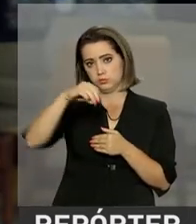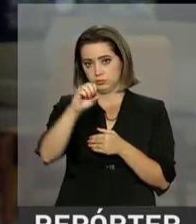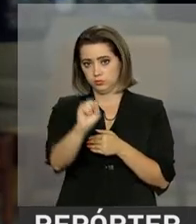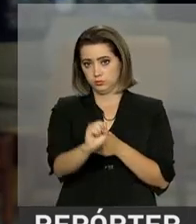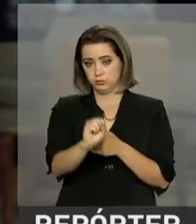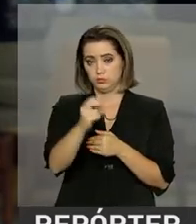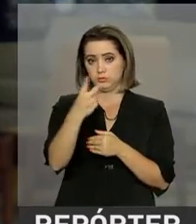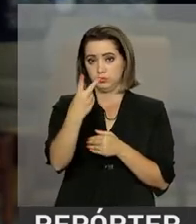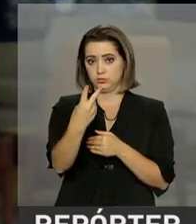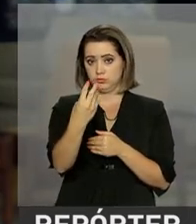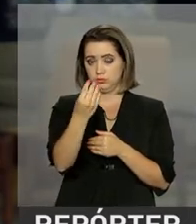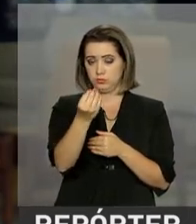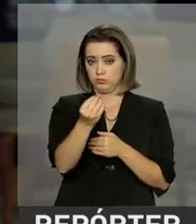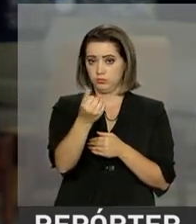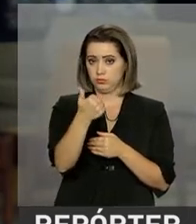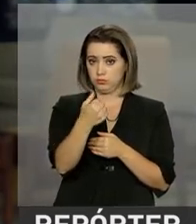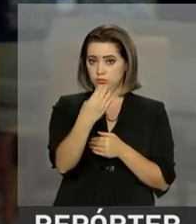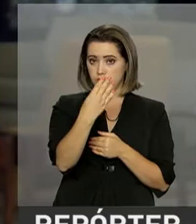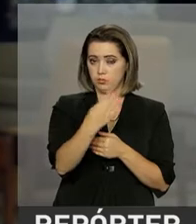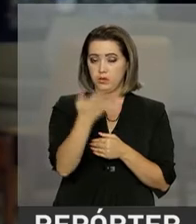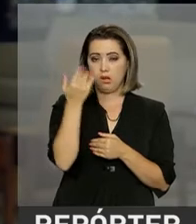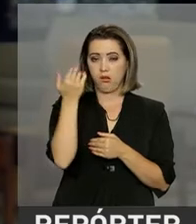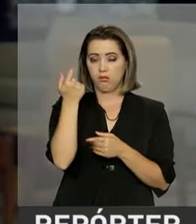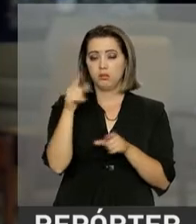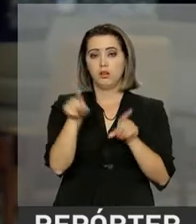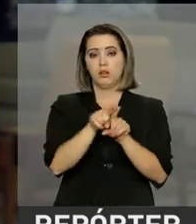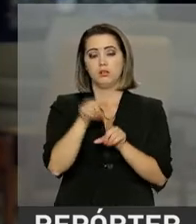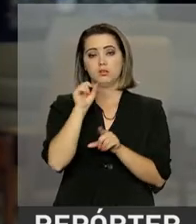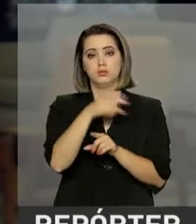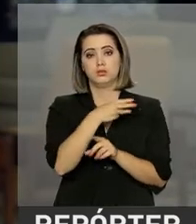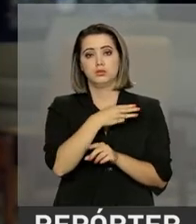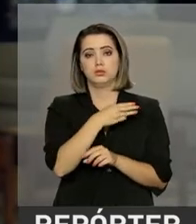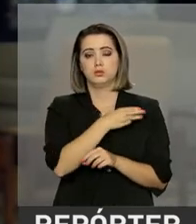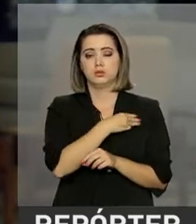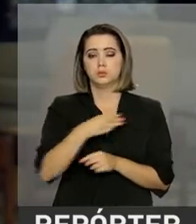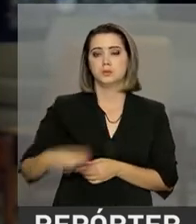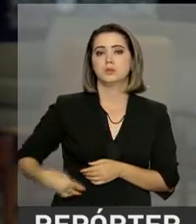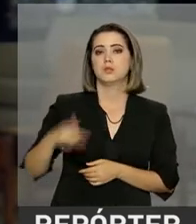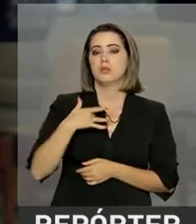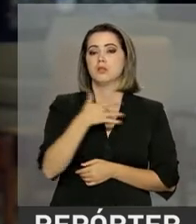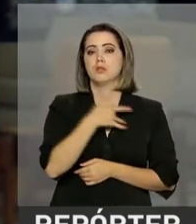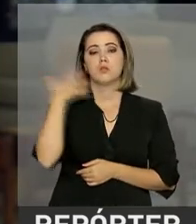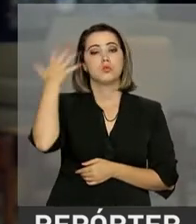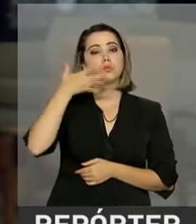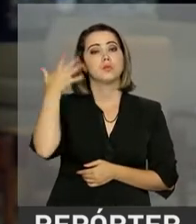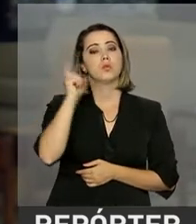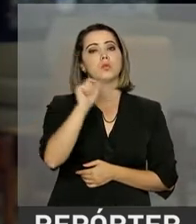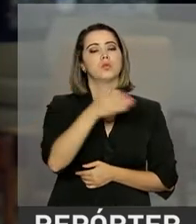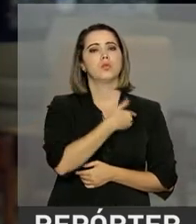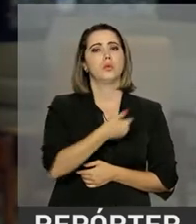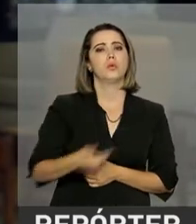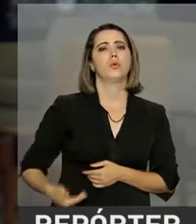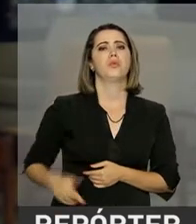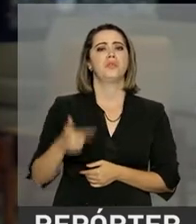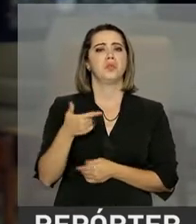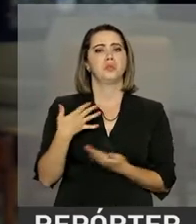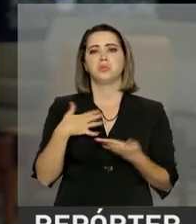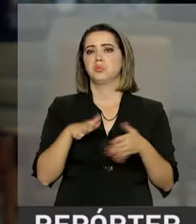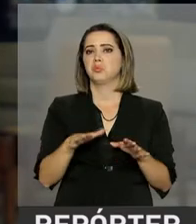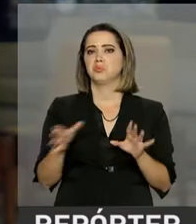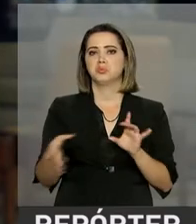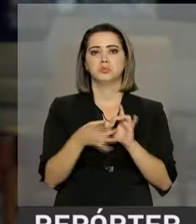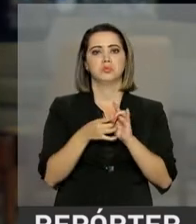de 2014 na época segundo o ministro da saúde ricardo barros o governo não implantou